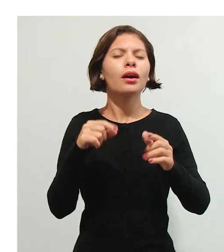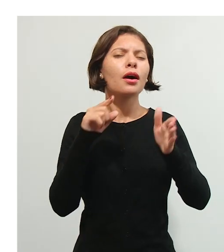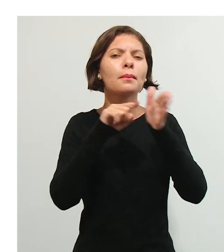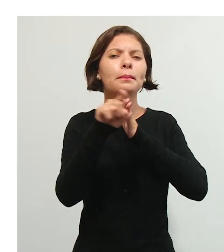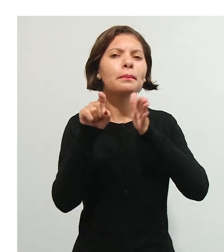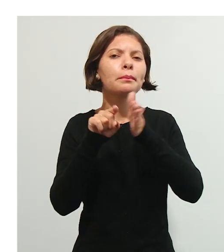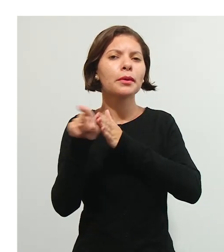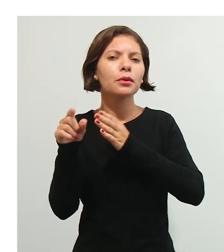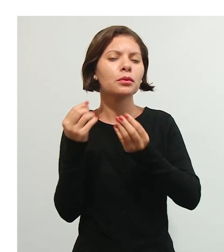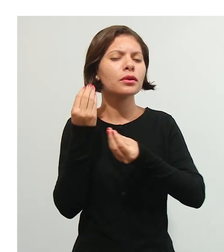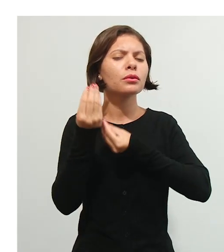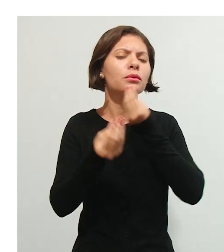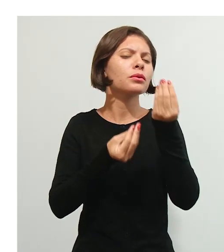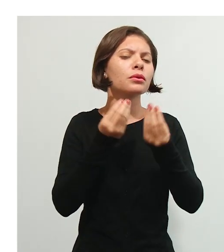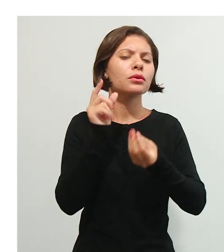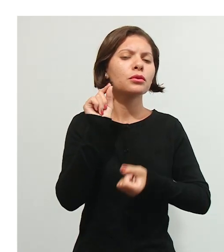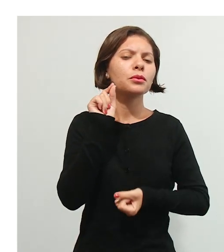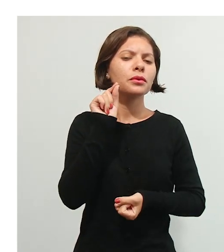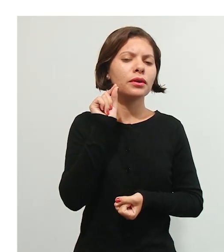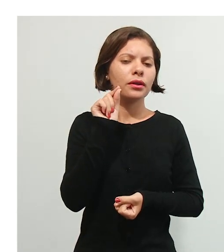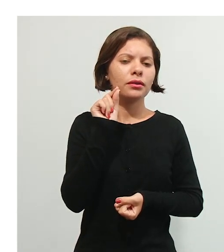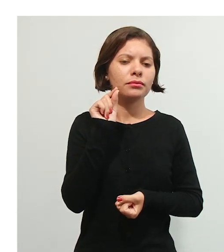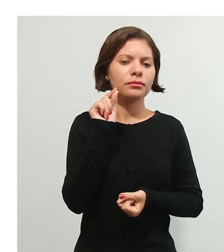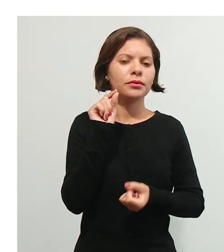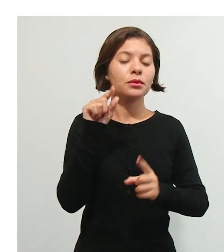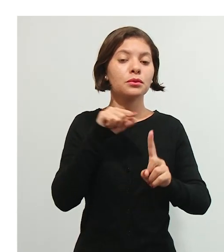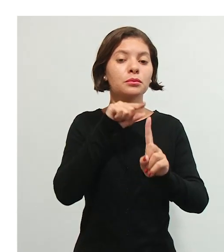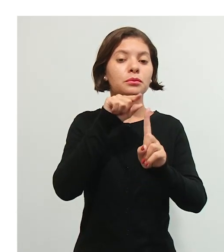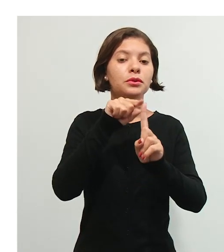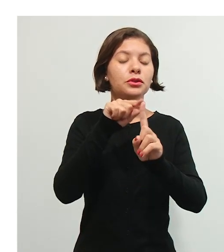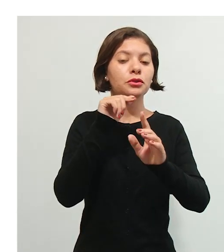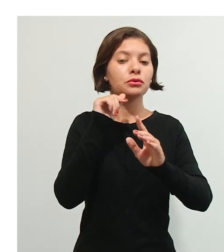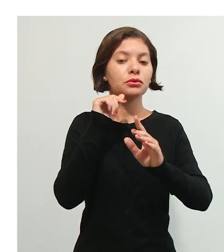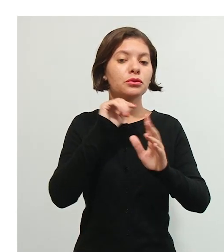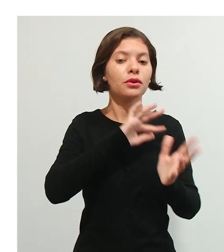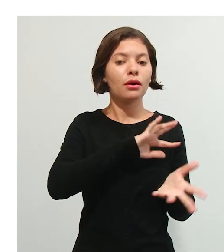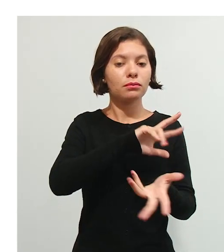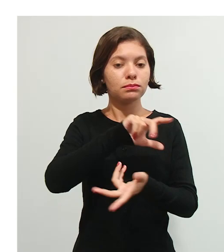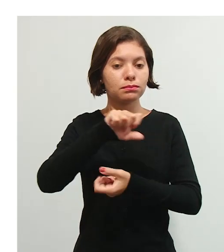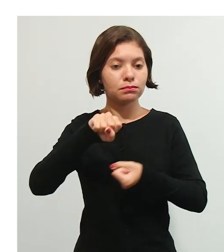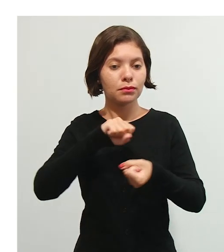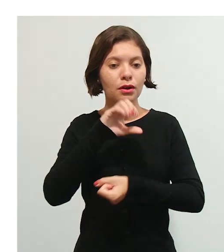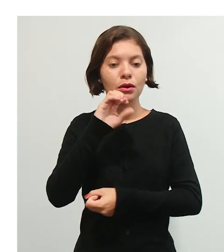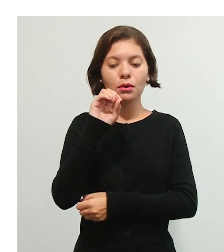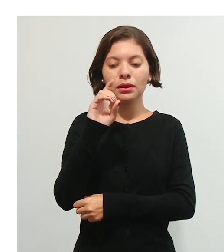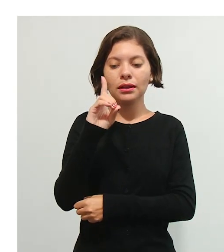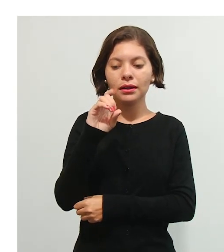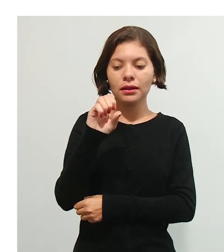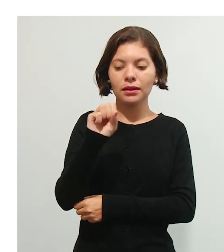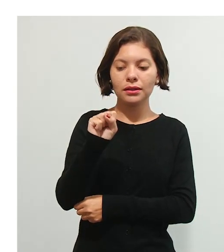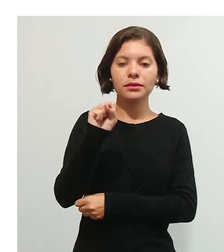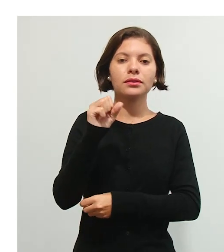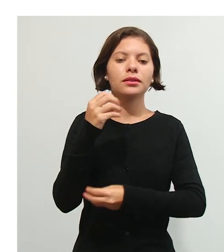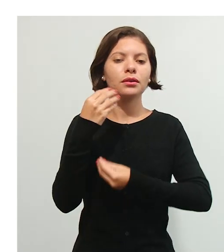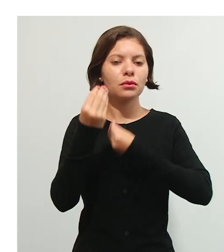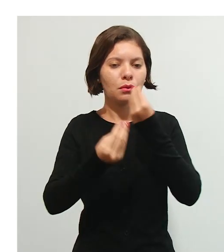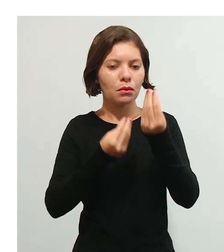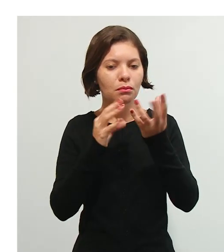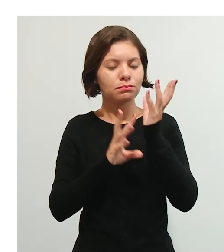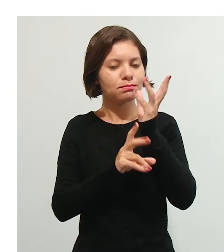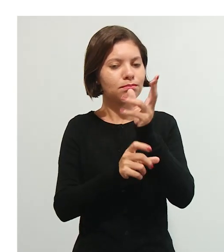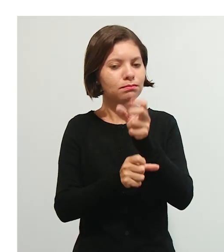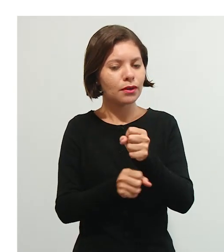questionários versarão sobre os objetivos de desenvolvimento sustentável ods e deverá ser